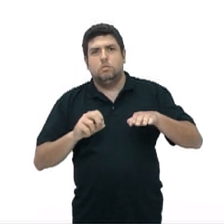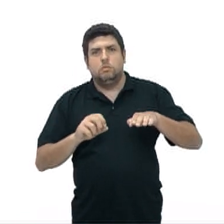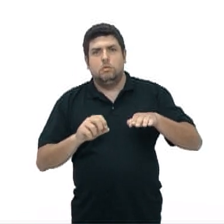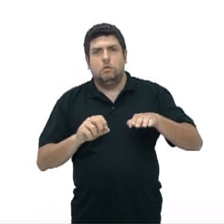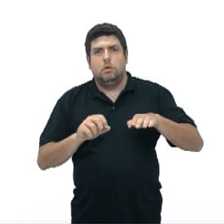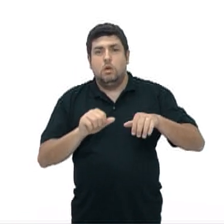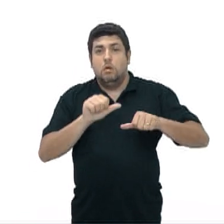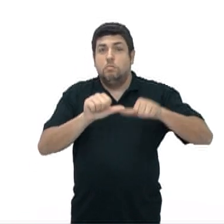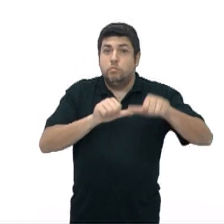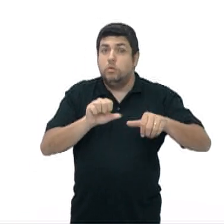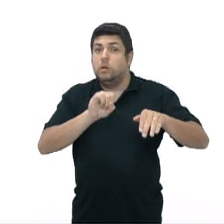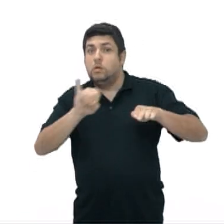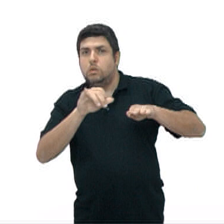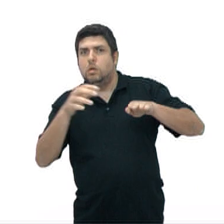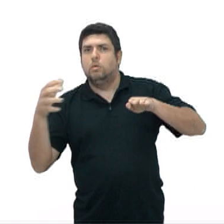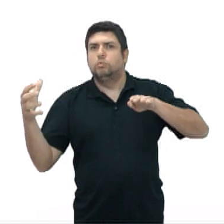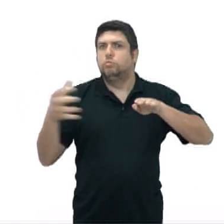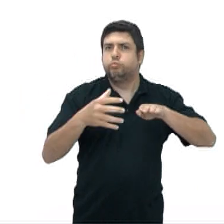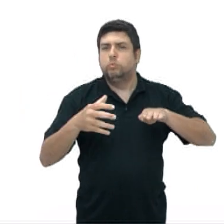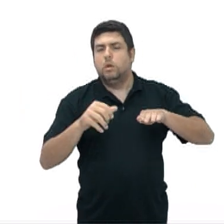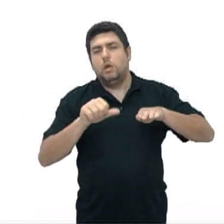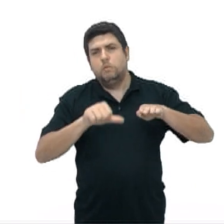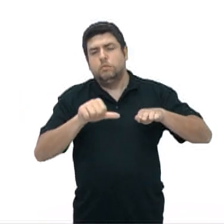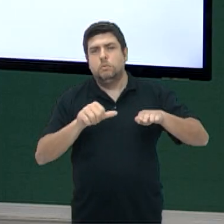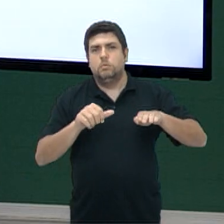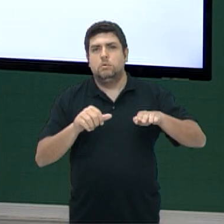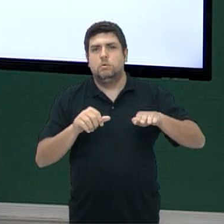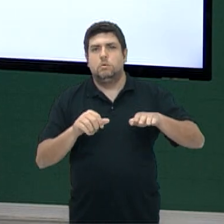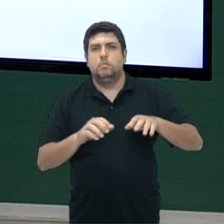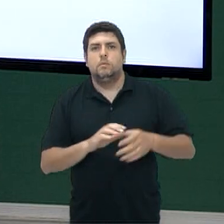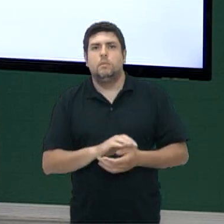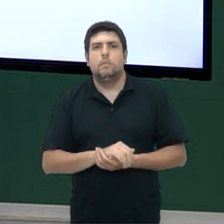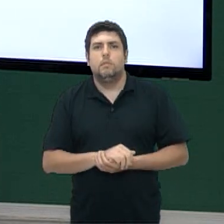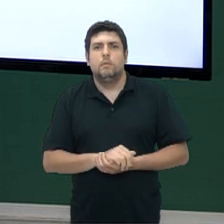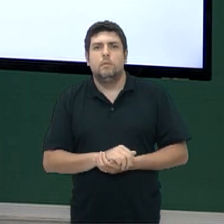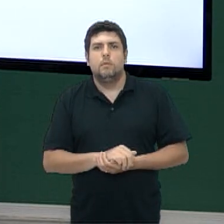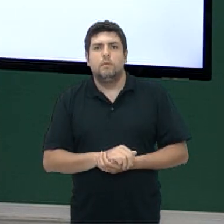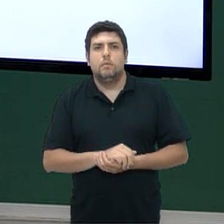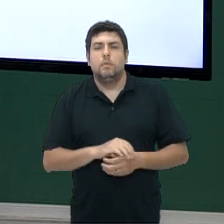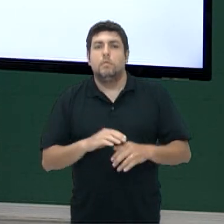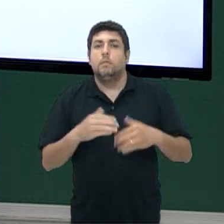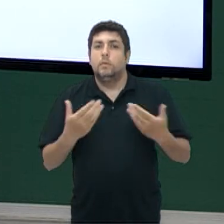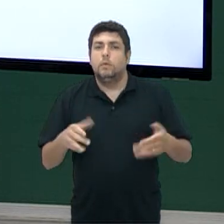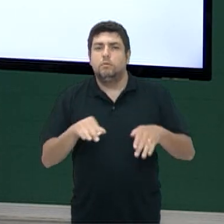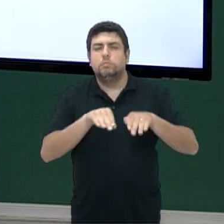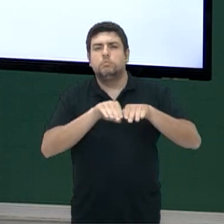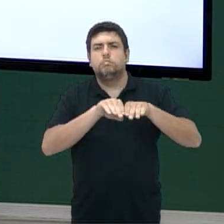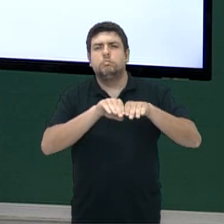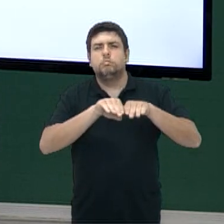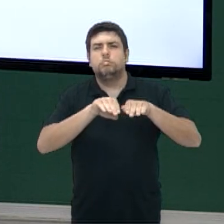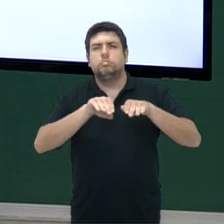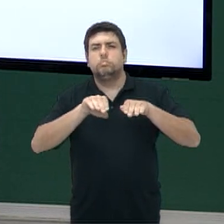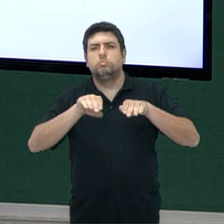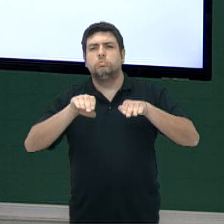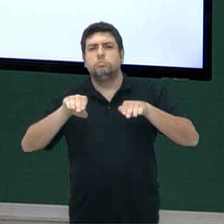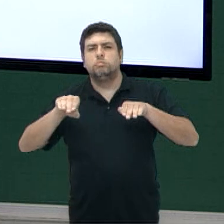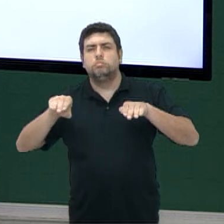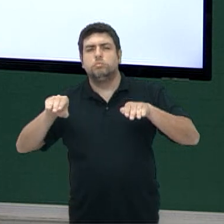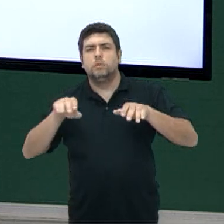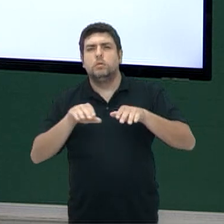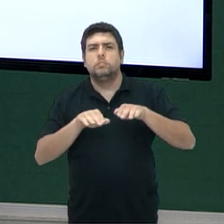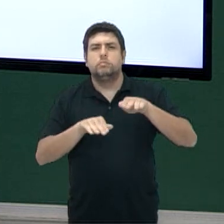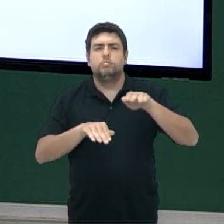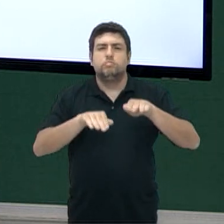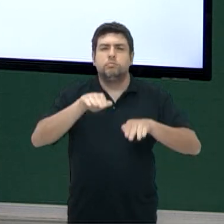nele, certo? Então, simplesmente nós estamos falando numa situação de equilíbrio, né? O chamado equilíbrio estático, quando